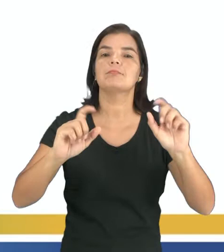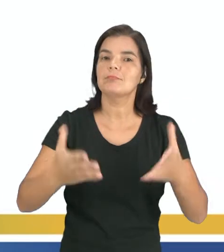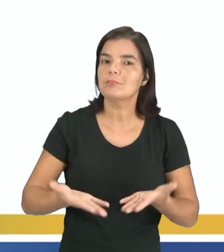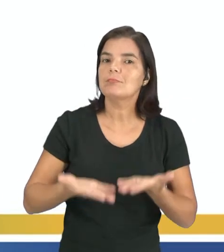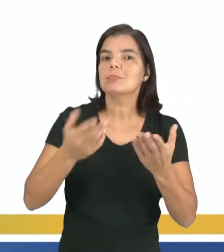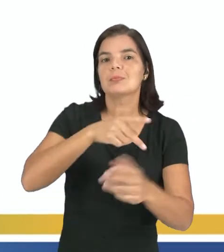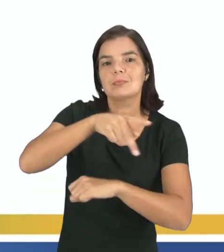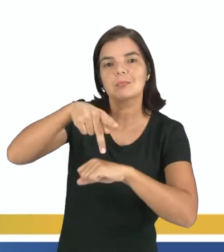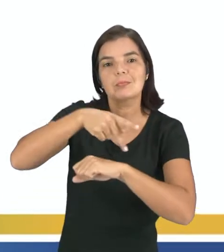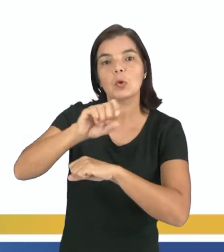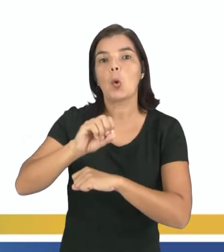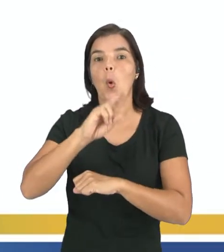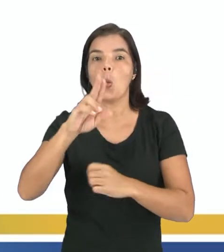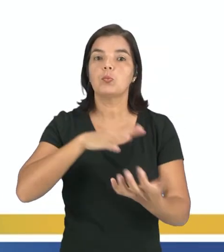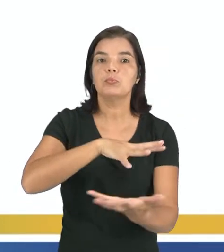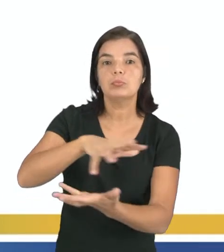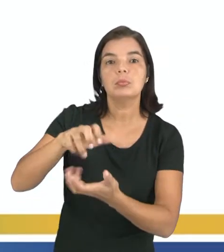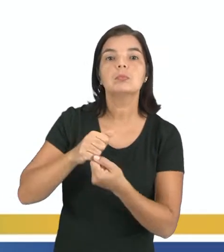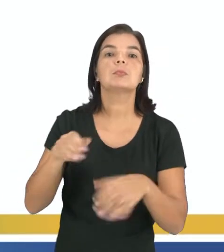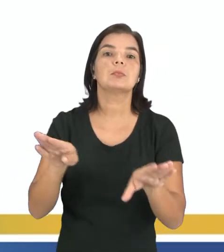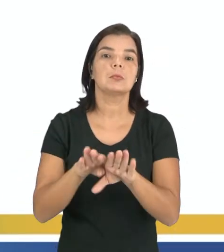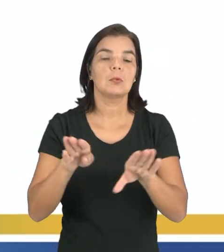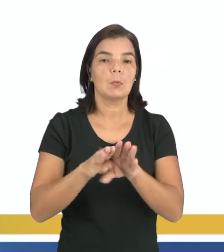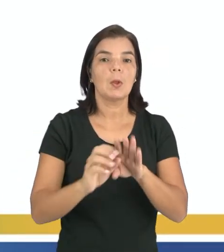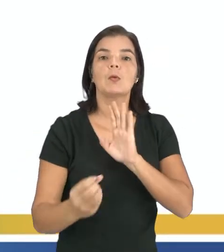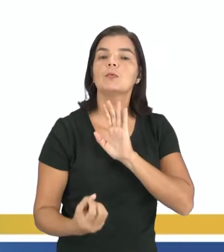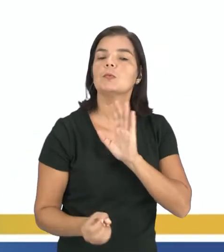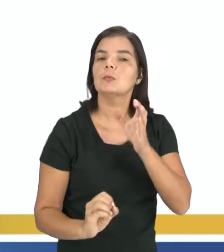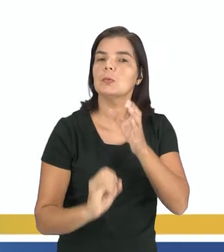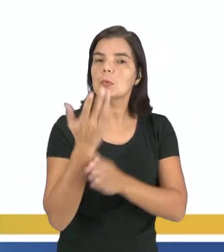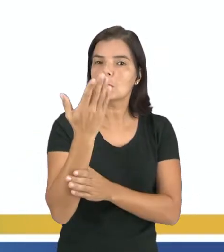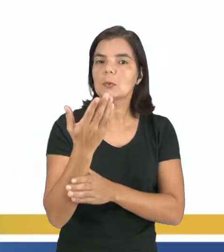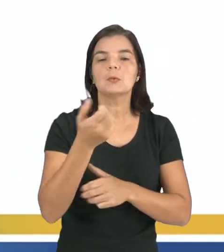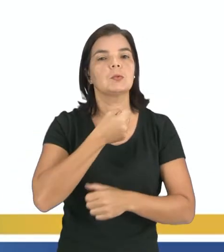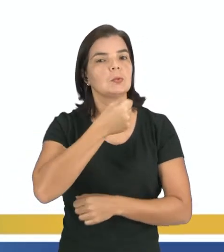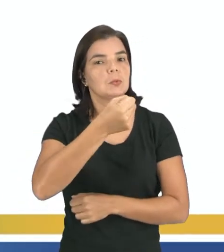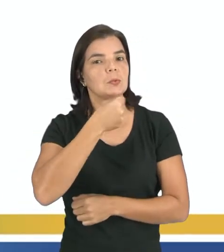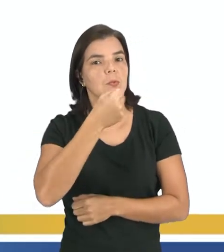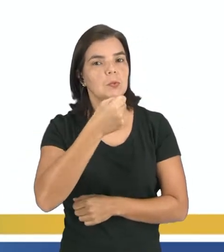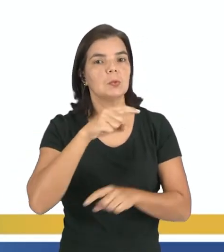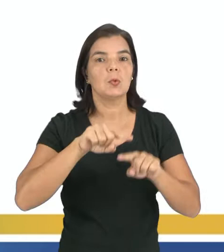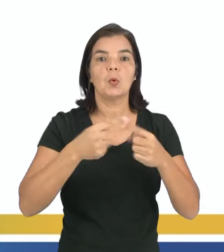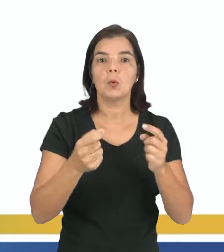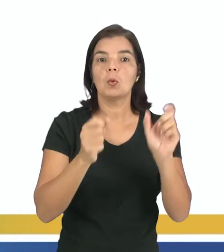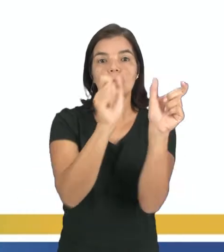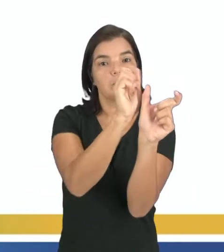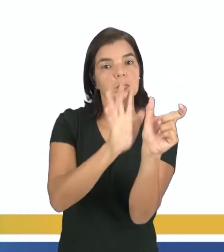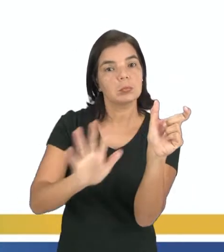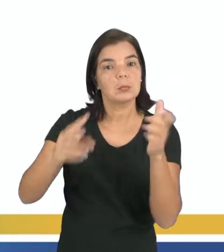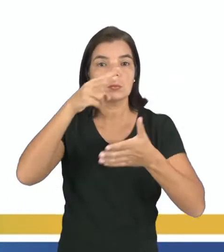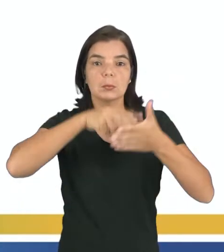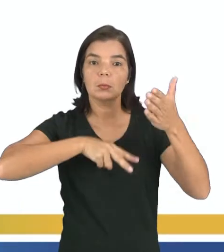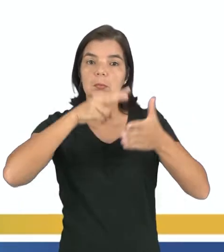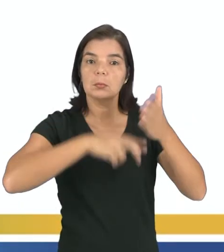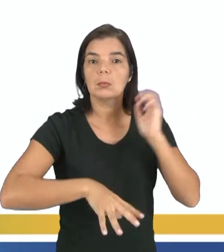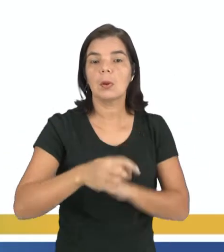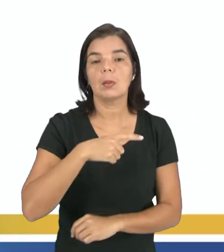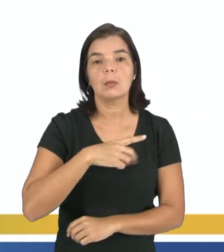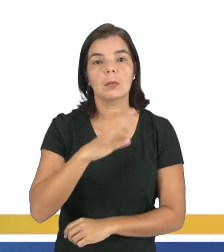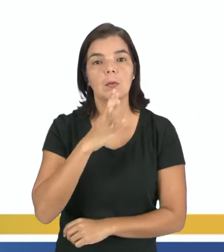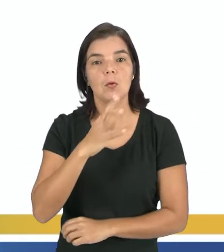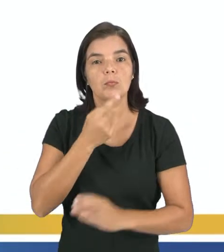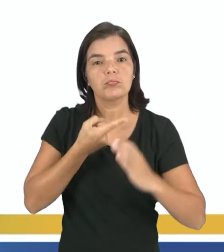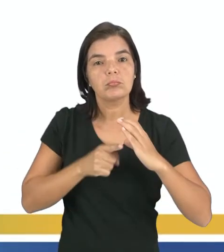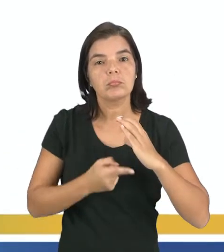nosso país ou para o mundo até. Origina-se nessa notícia jornalista, o chargista ele lê, ele tem o conhecimento, ele